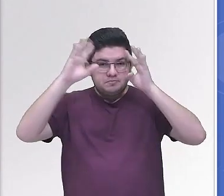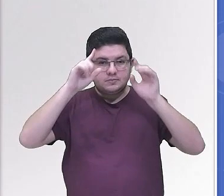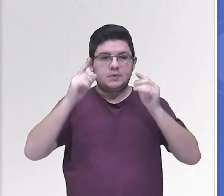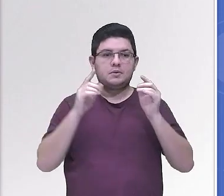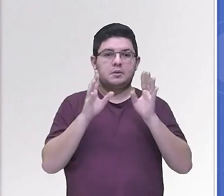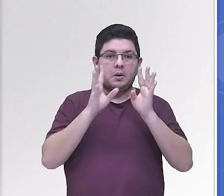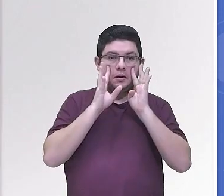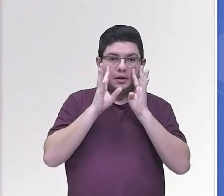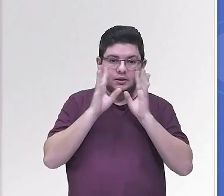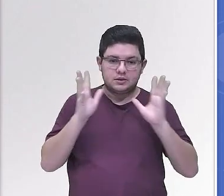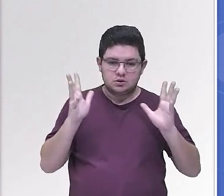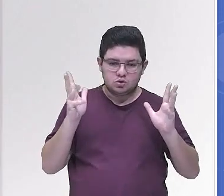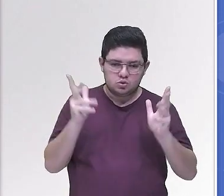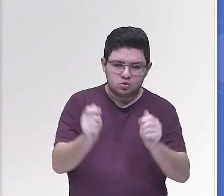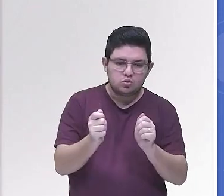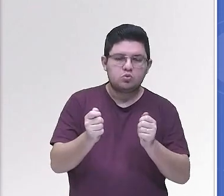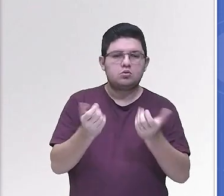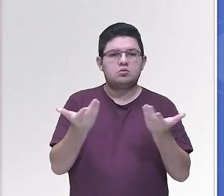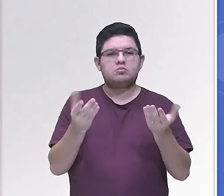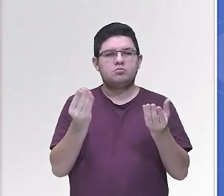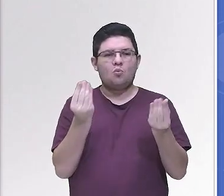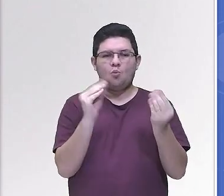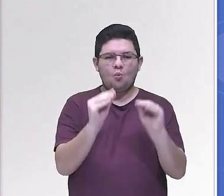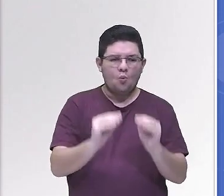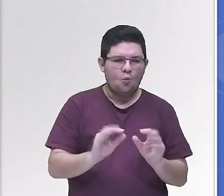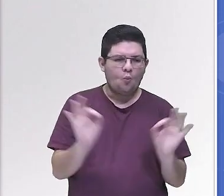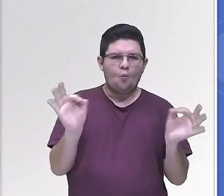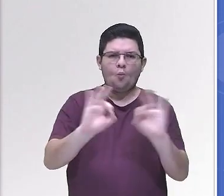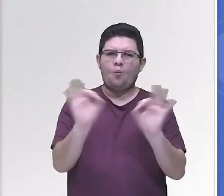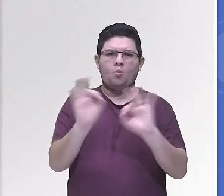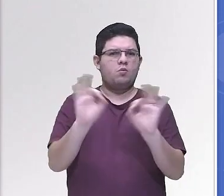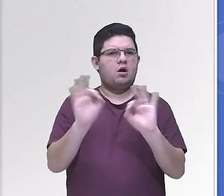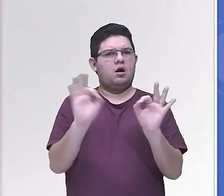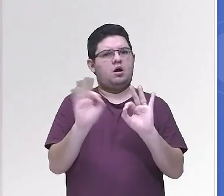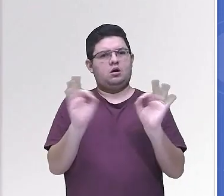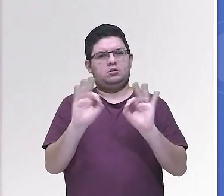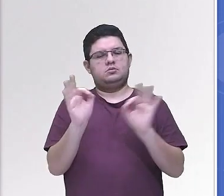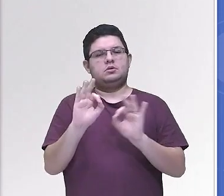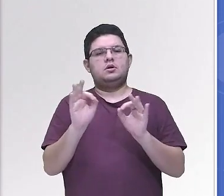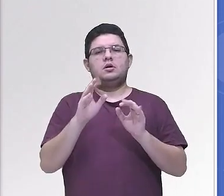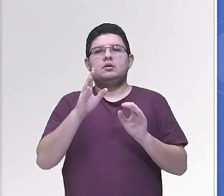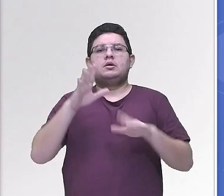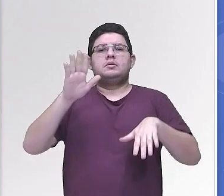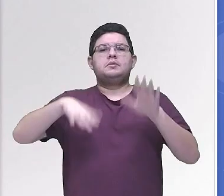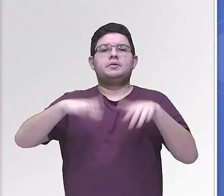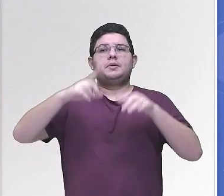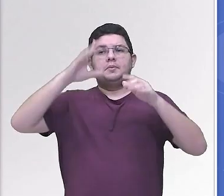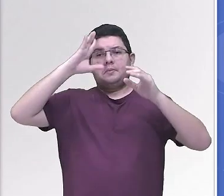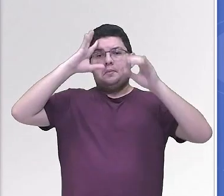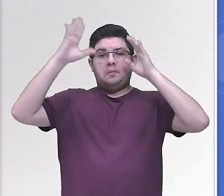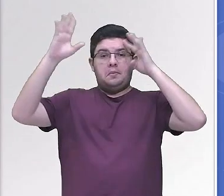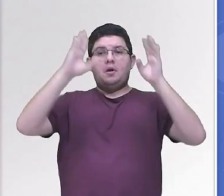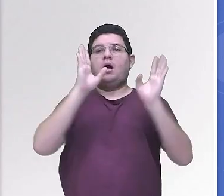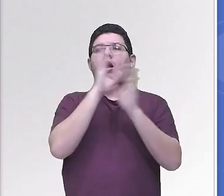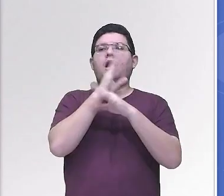um conjunto na coisa. São ideias soltas que vão sendo colocadas aí e que muitas vezes são colocadas